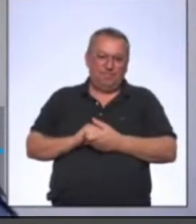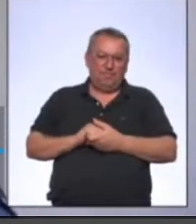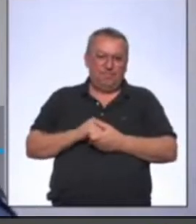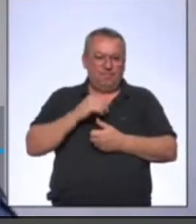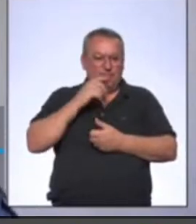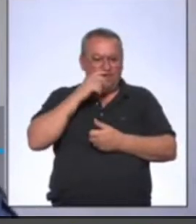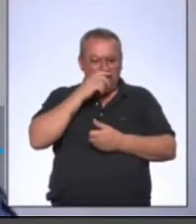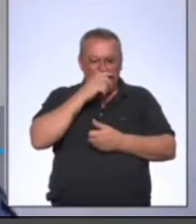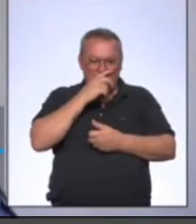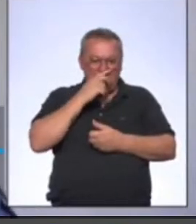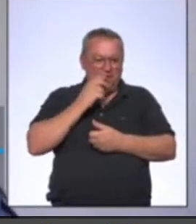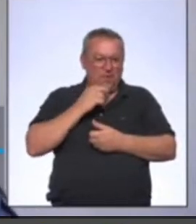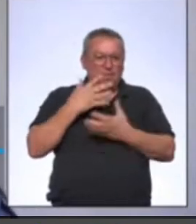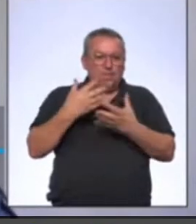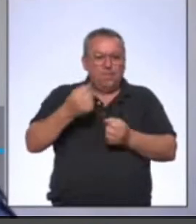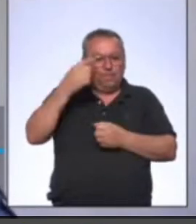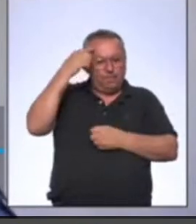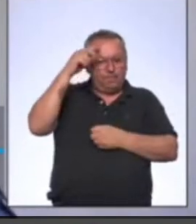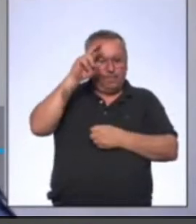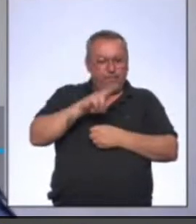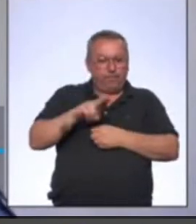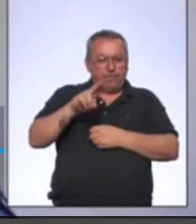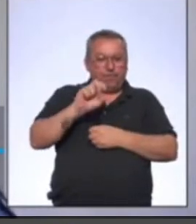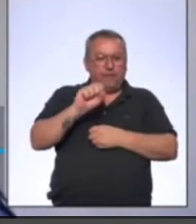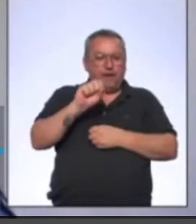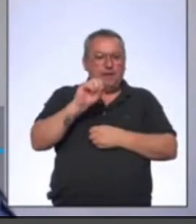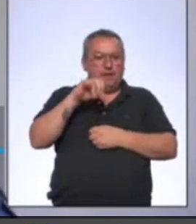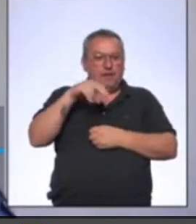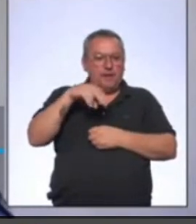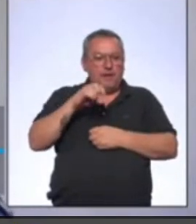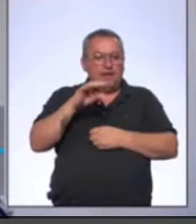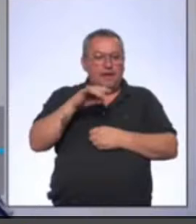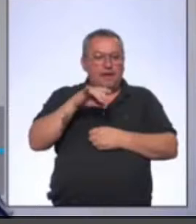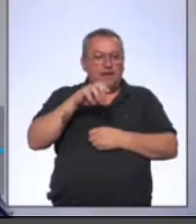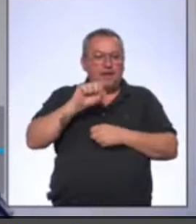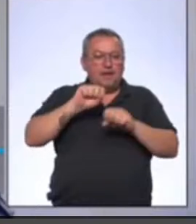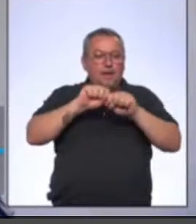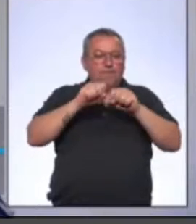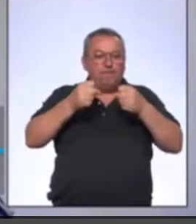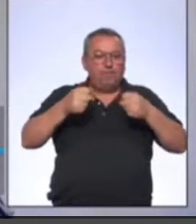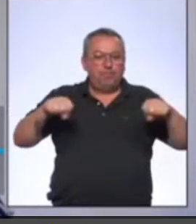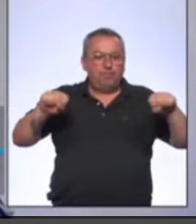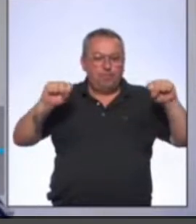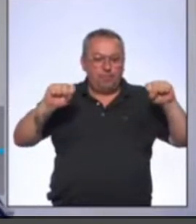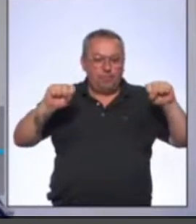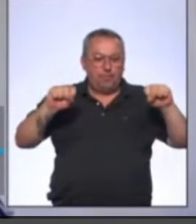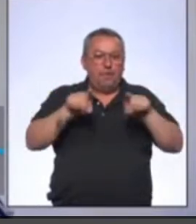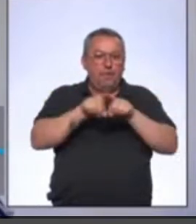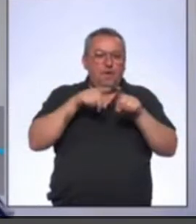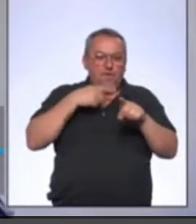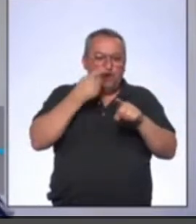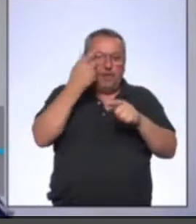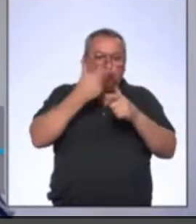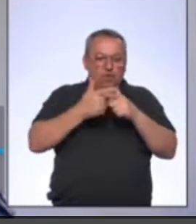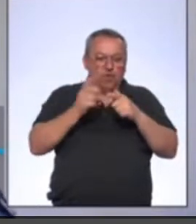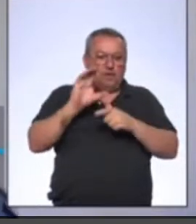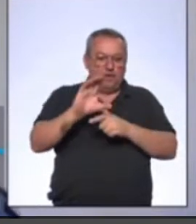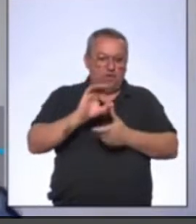Olha lá, vamos pensar no uso da sinestesia. Se no final der tempo, a gente volta nesse texto para falar alguma coisa sobre ele. Se